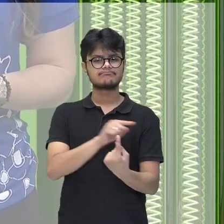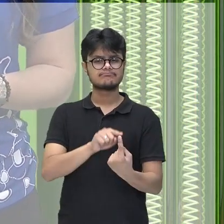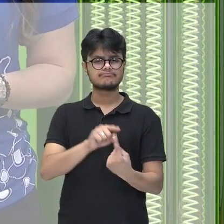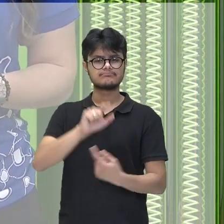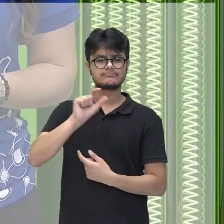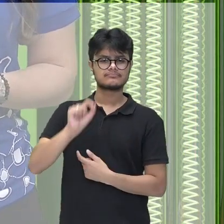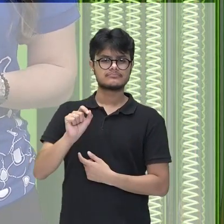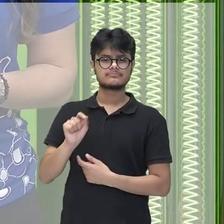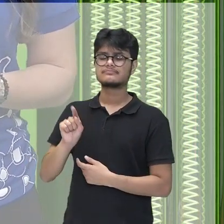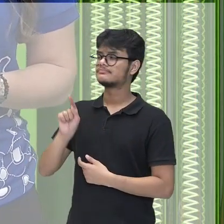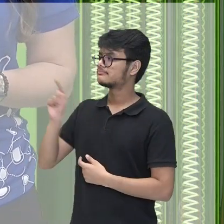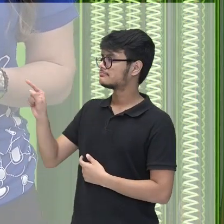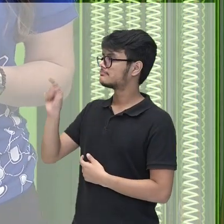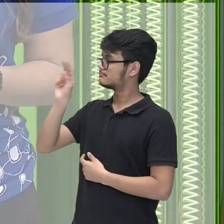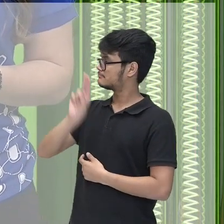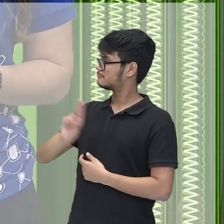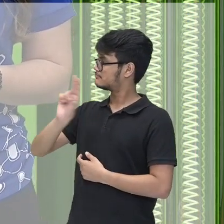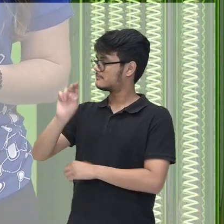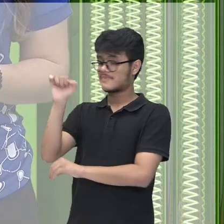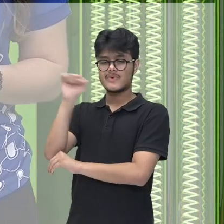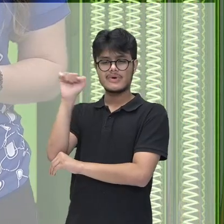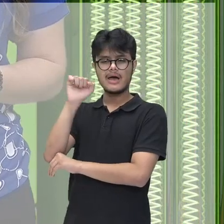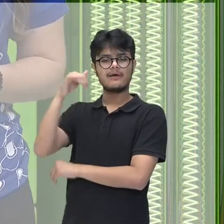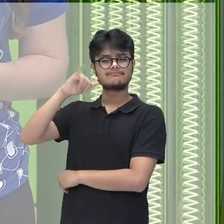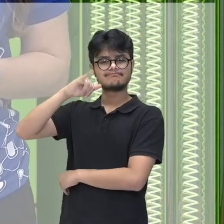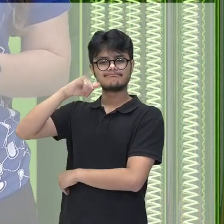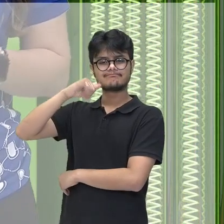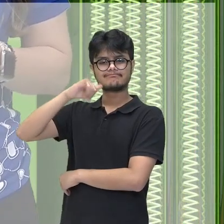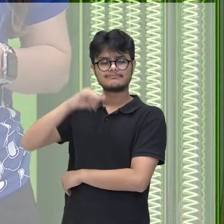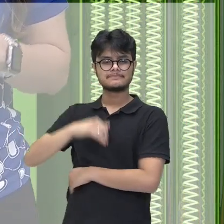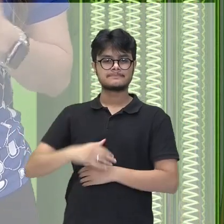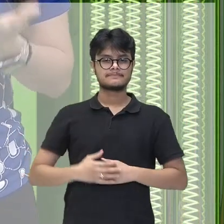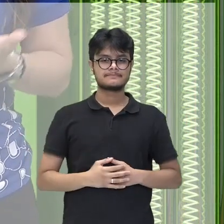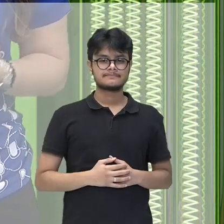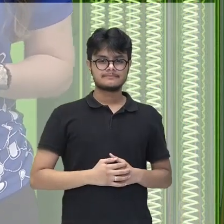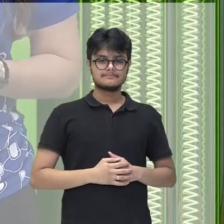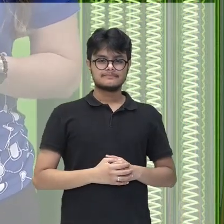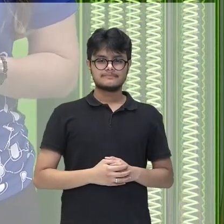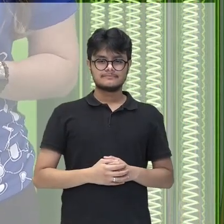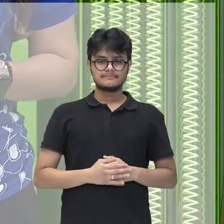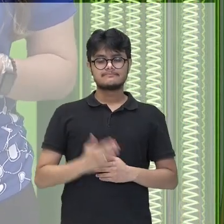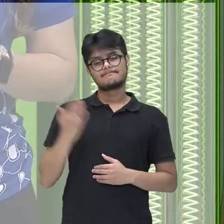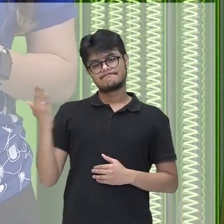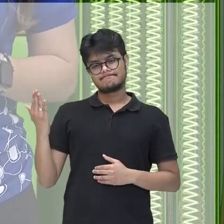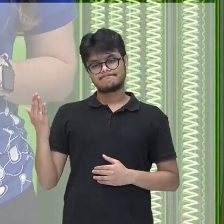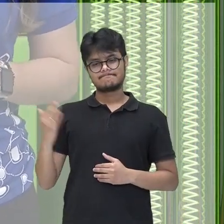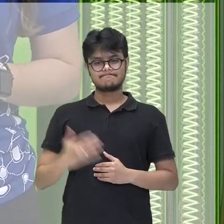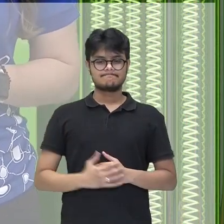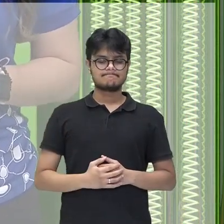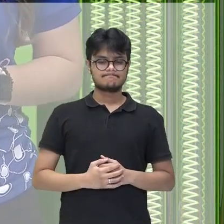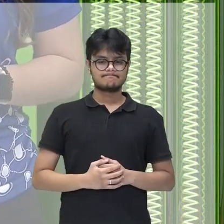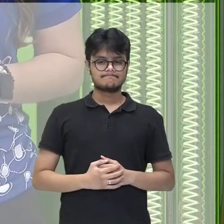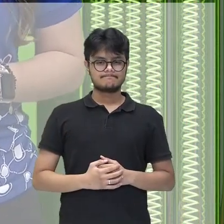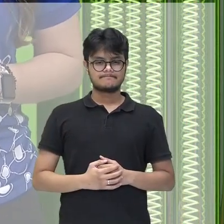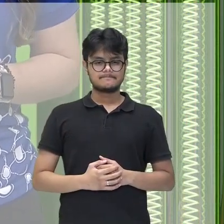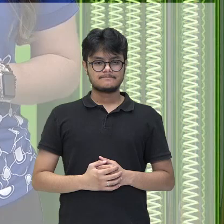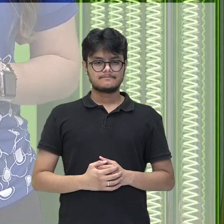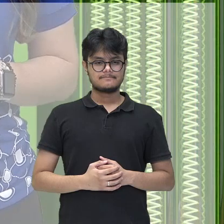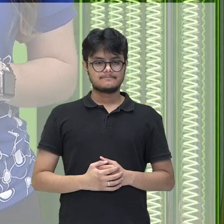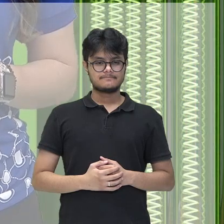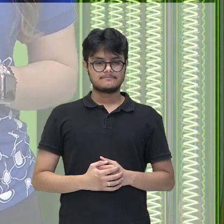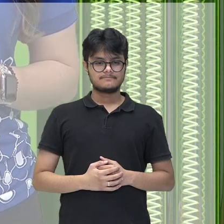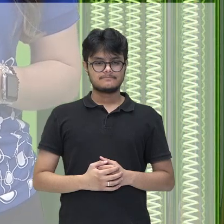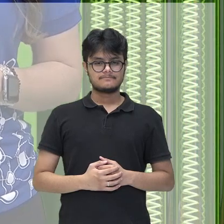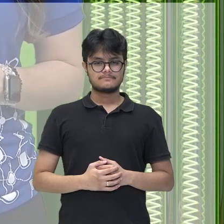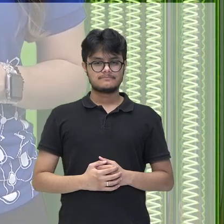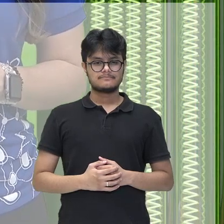substituir a utilização desses combustíveis fósseis. A principal delas é o carro elétrico, né? Para que